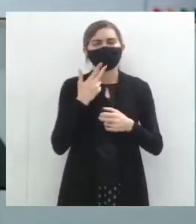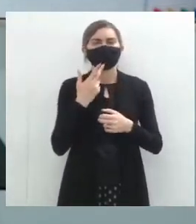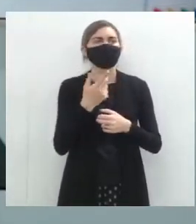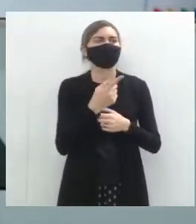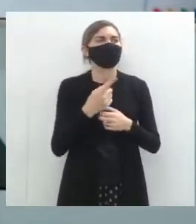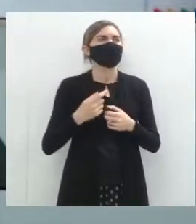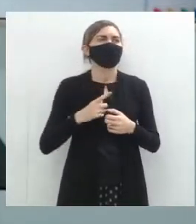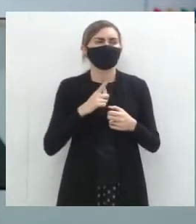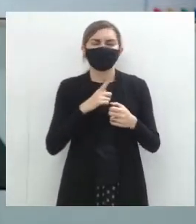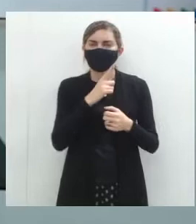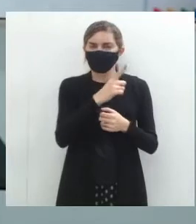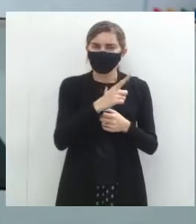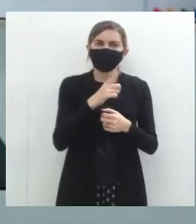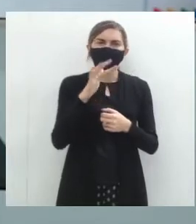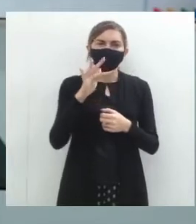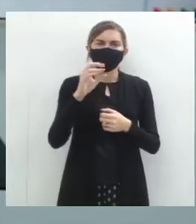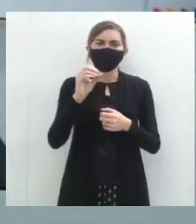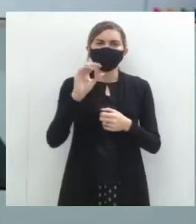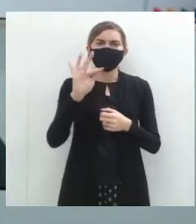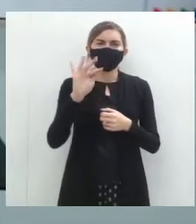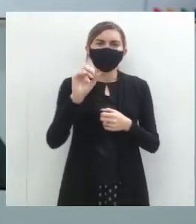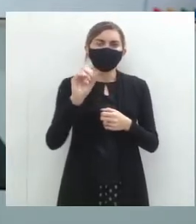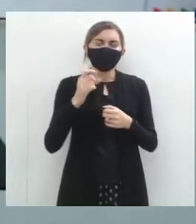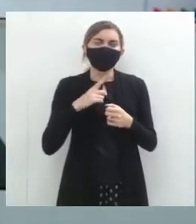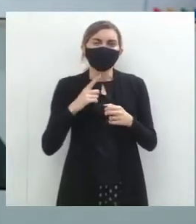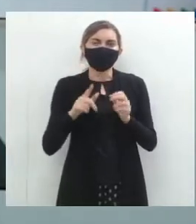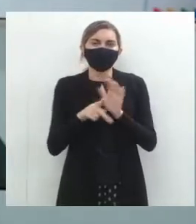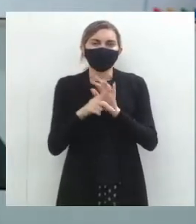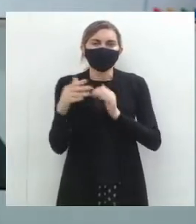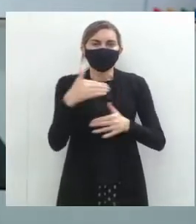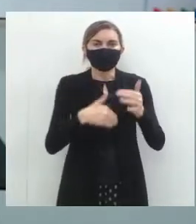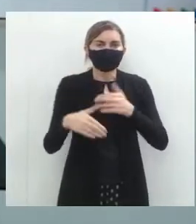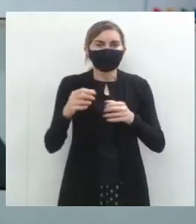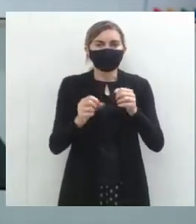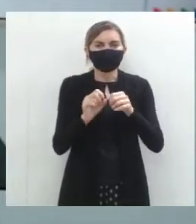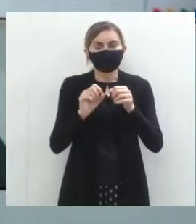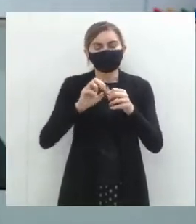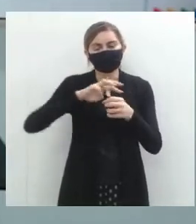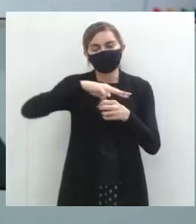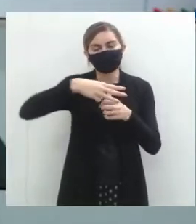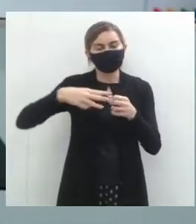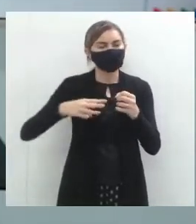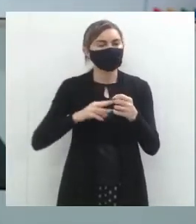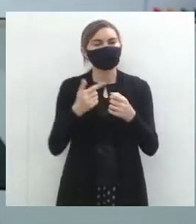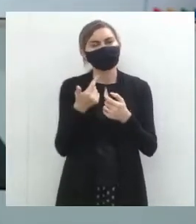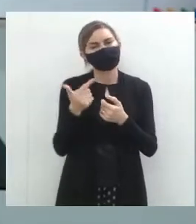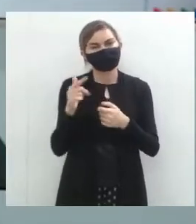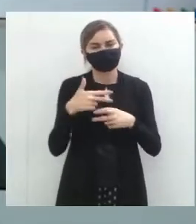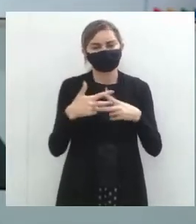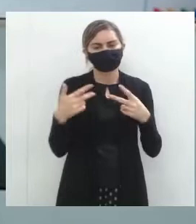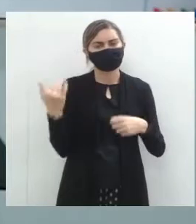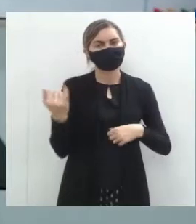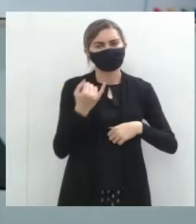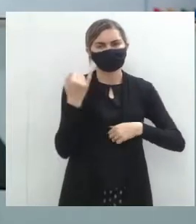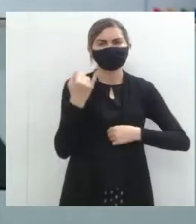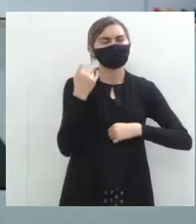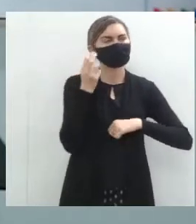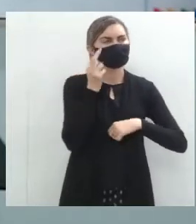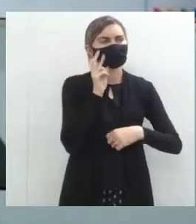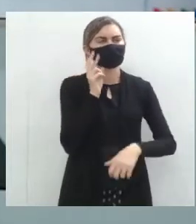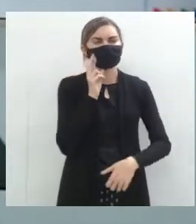que o danado do fósforo, ele participa da formação das membranas, tá? Outra coisa importante, lembrem que o fósforo,